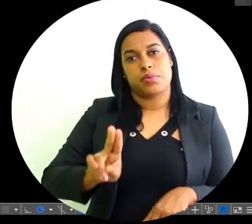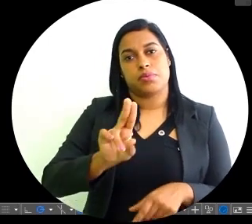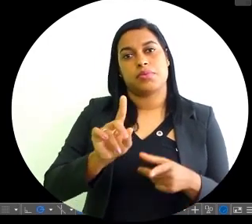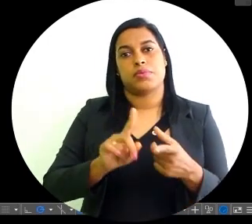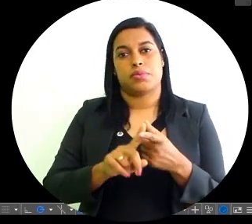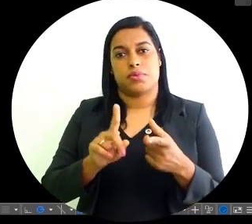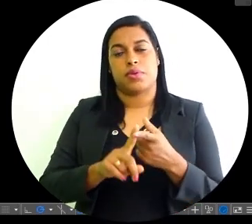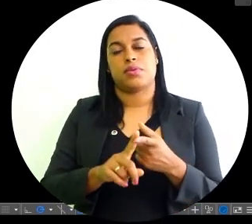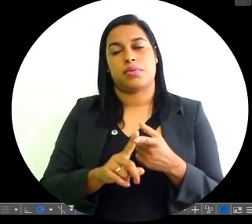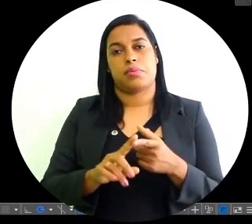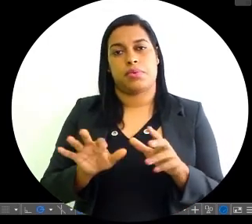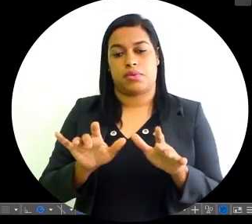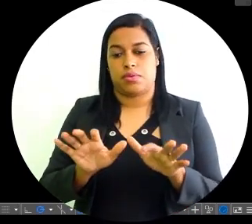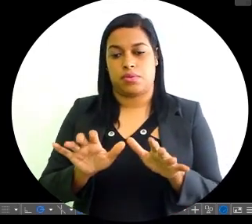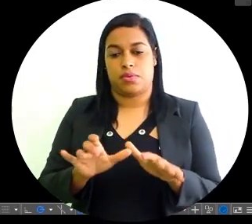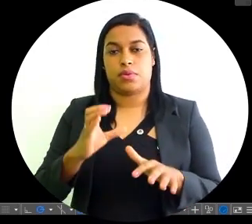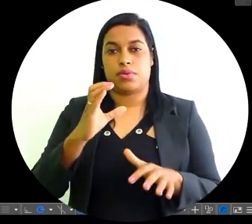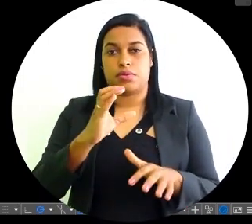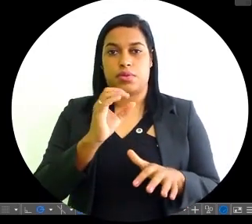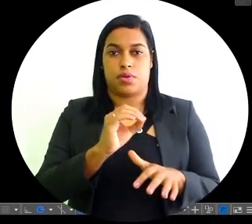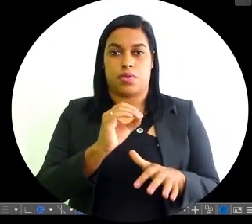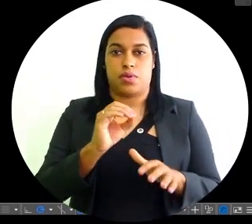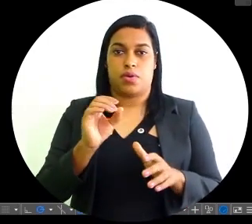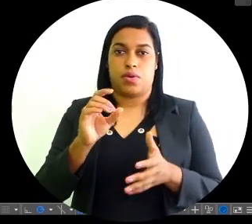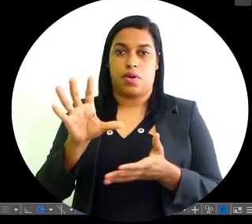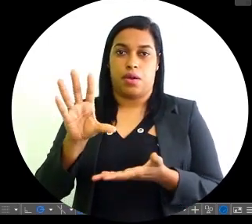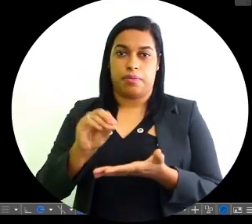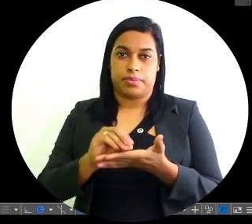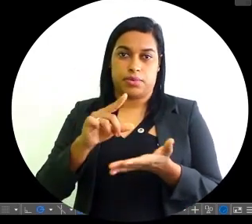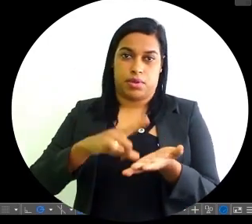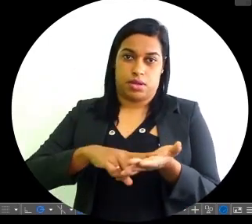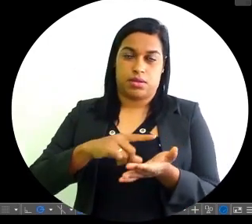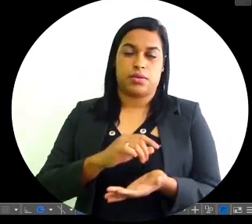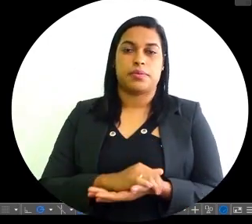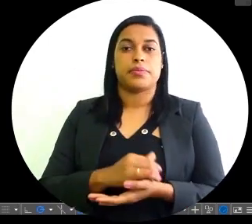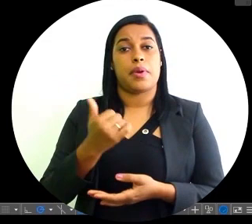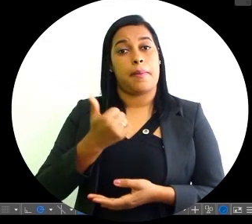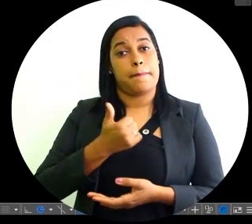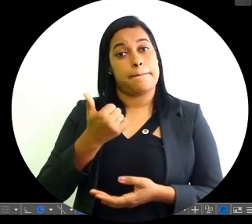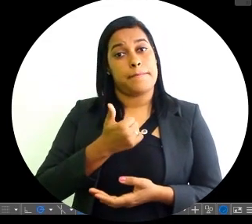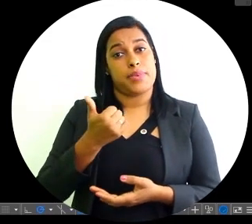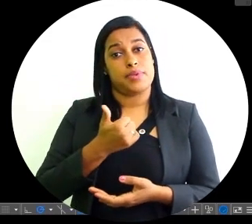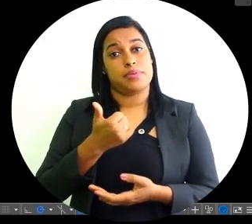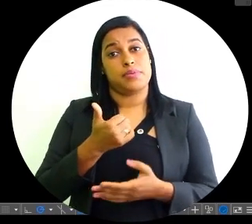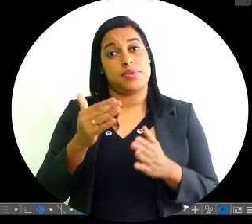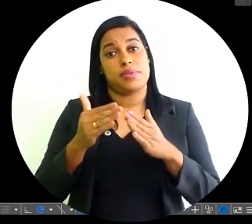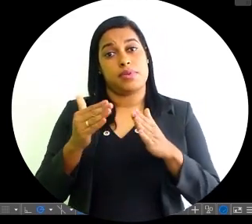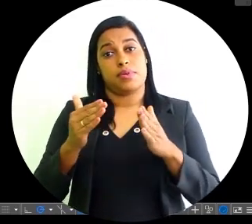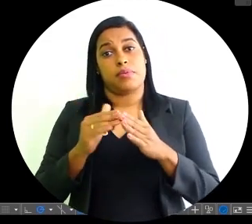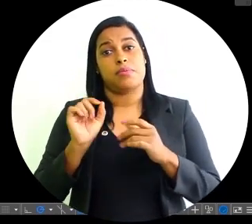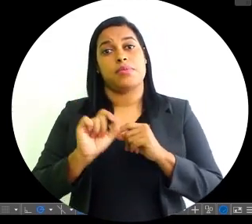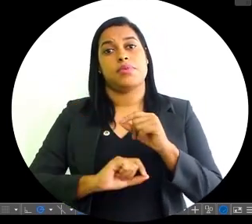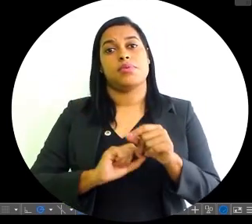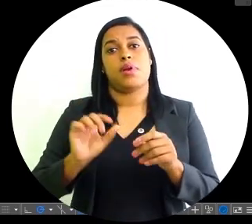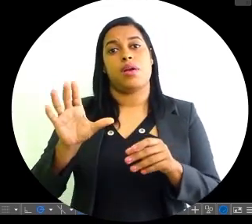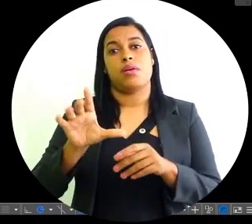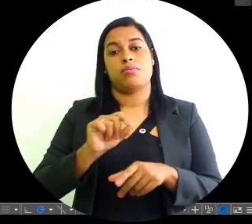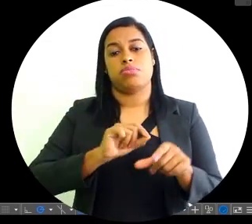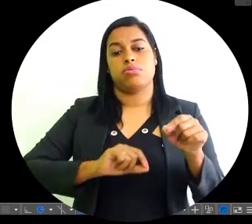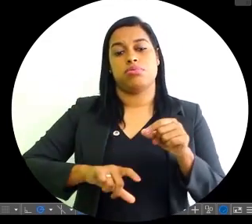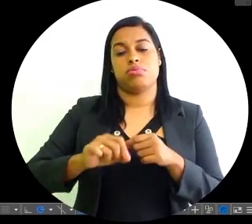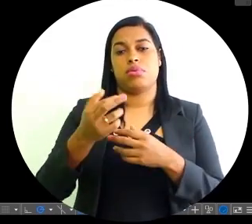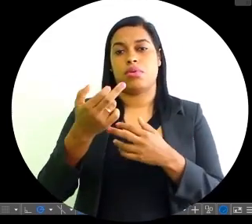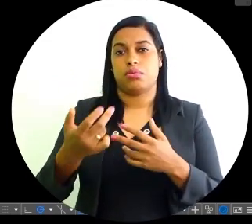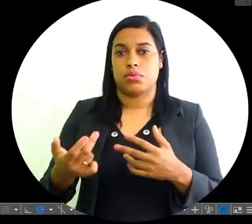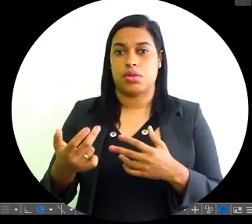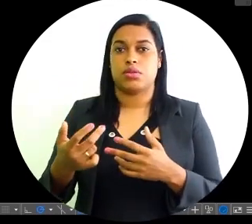atalho no teclado, que é CO Enter. Aí a primeira instrução que é pedida na barra de comando é selecione o objeto. Eu clico sobre